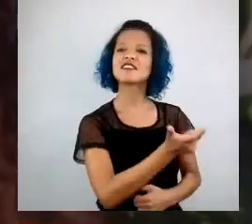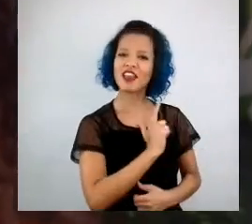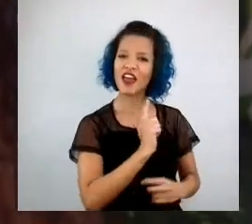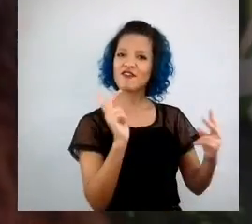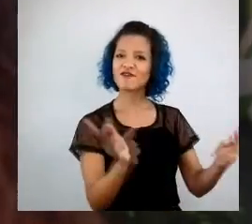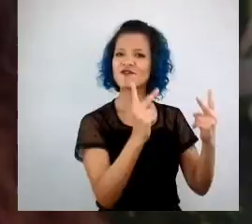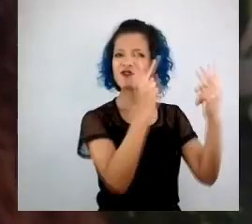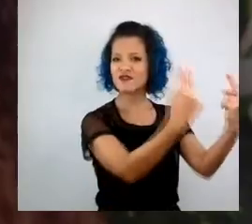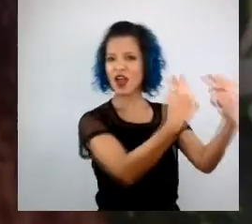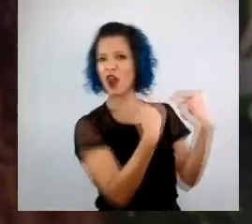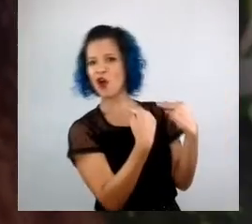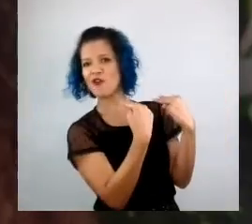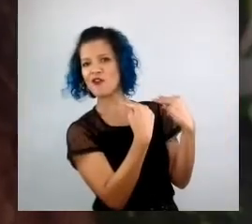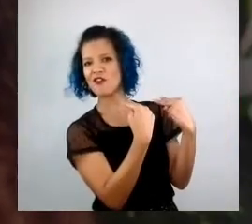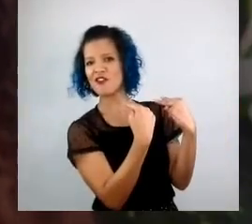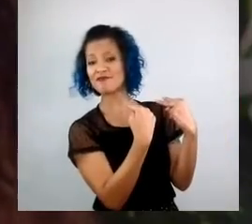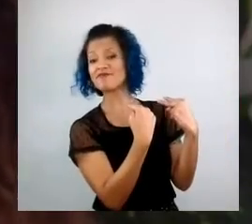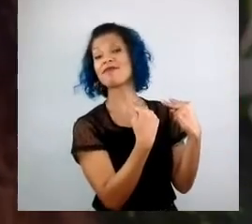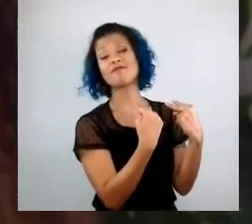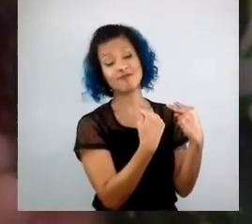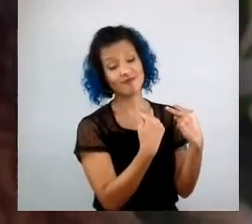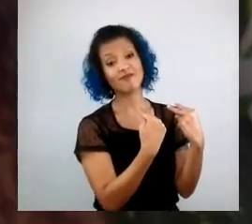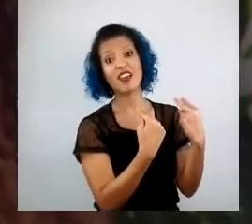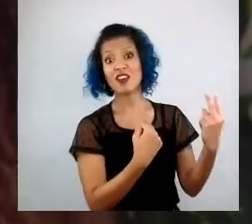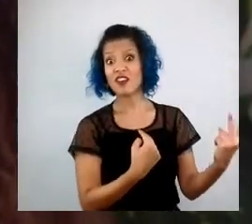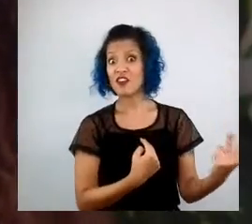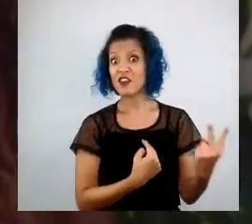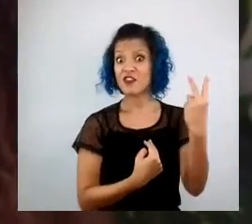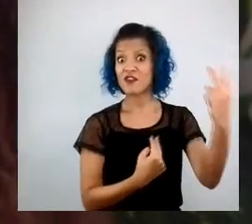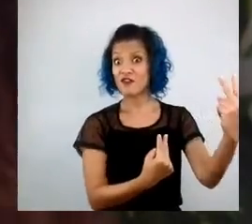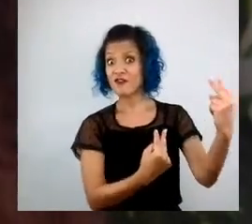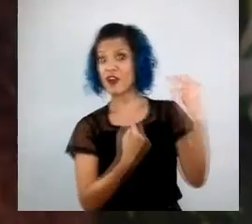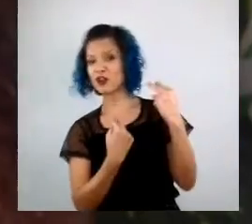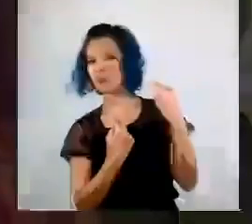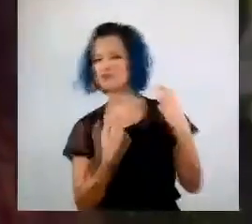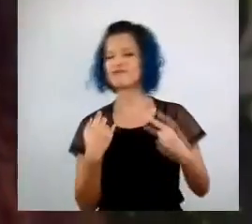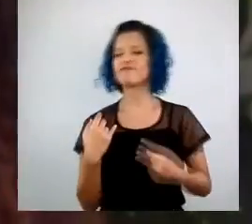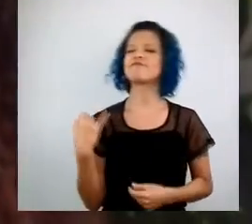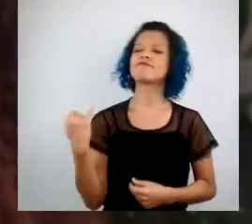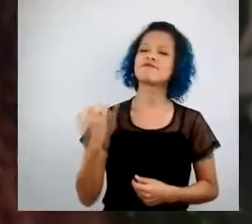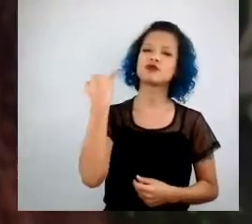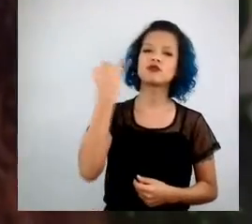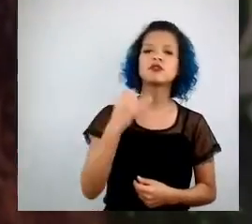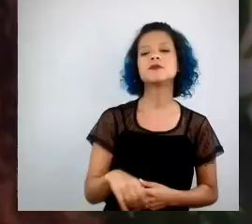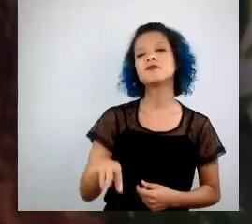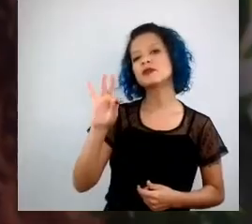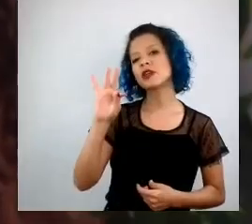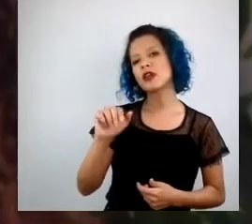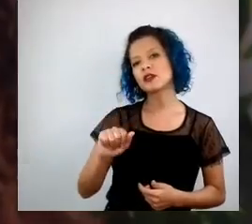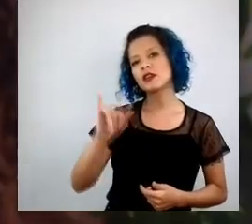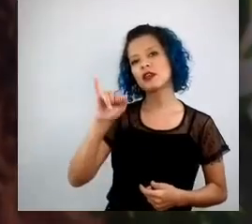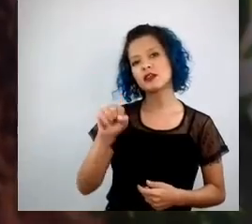O papel do valor é de fundamental importância, né? A Thaís estava falando há pouco sobre isso.